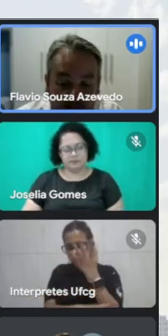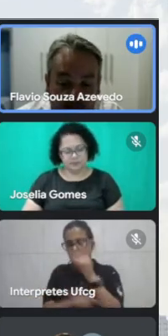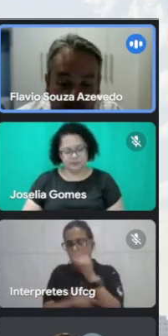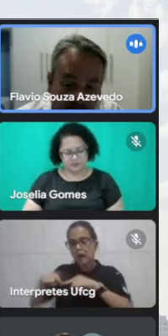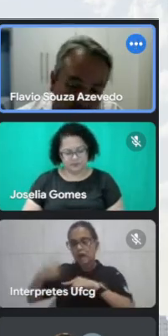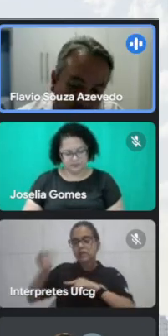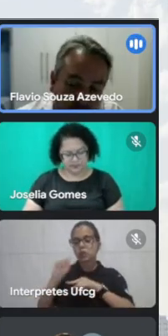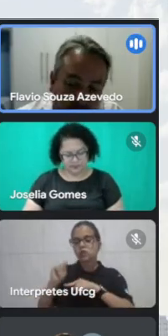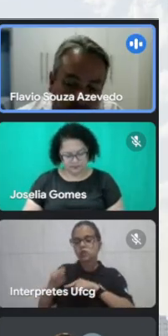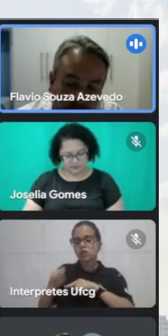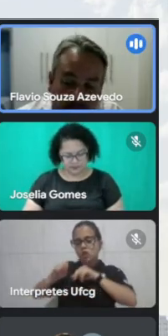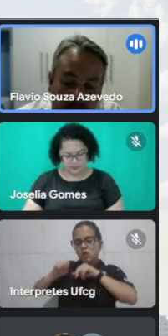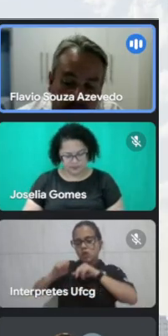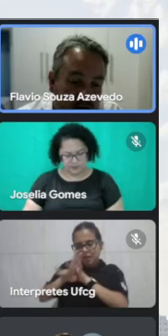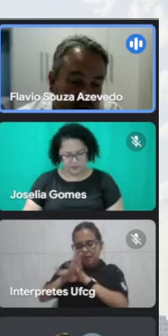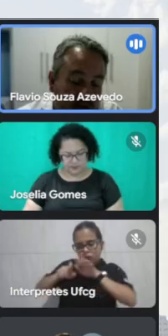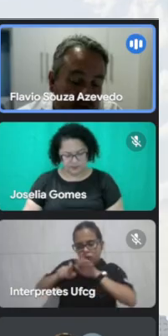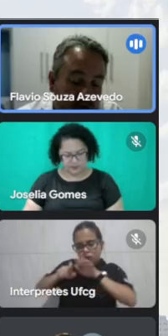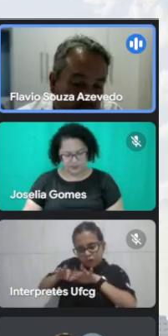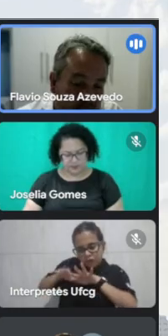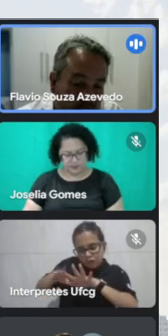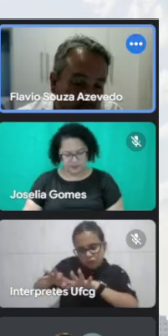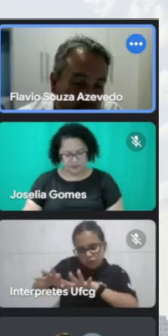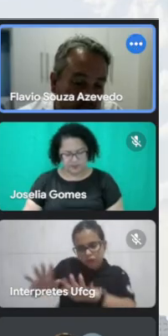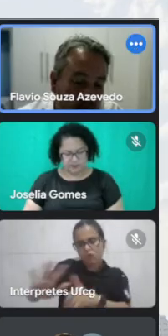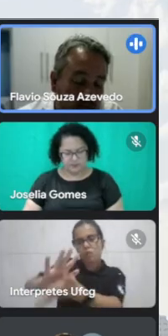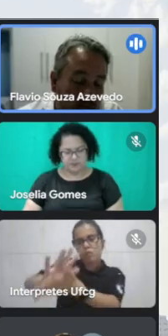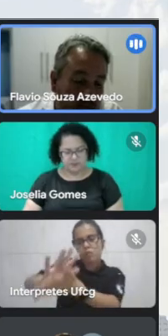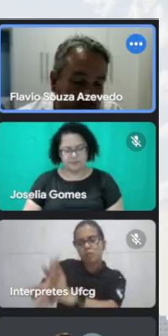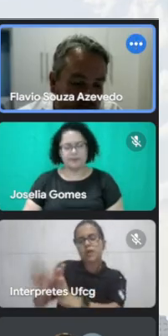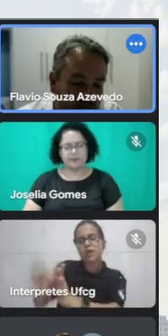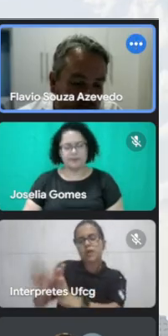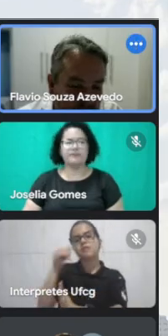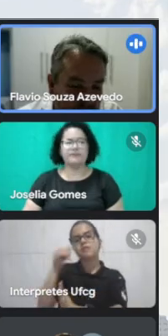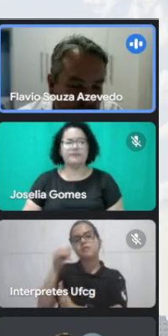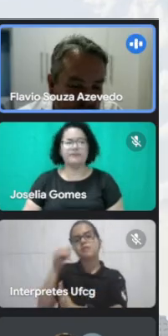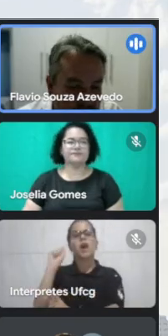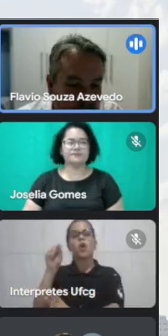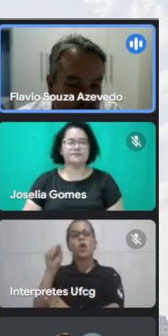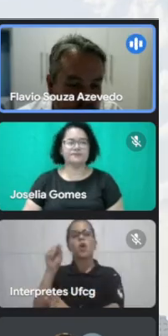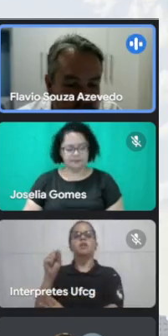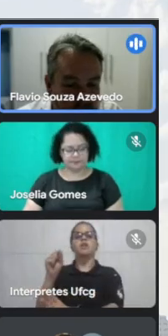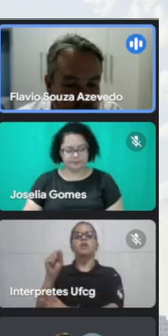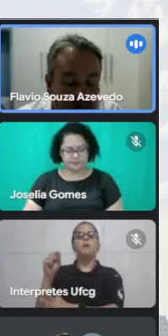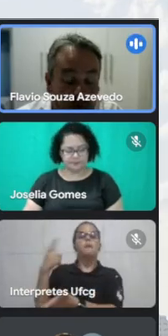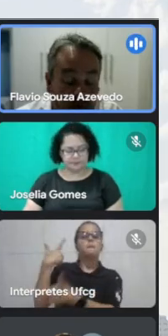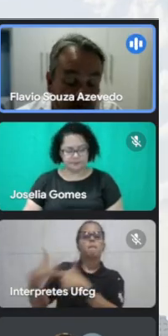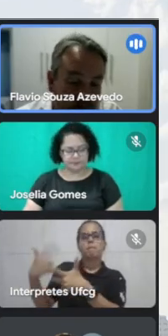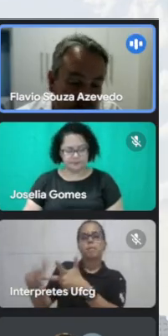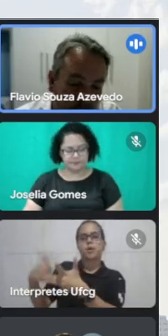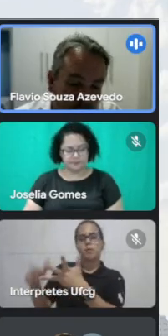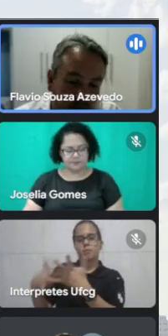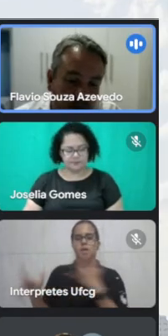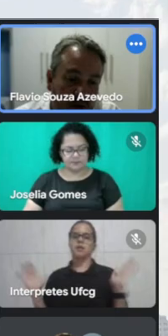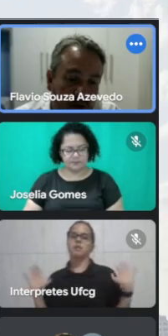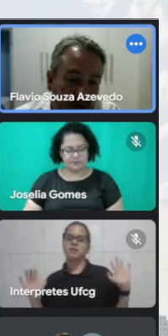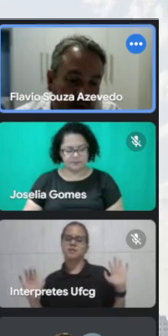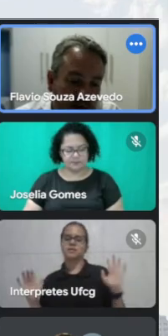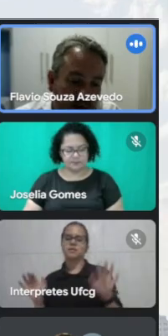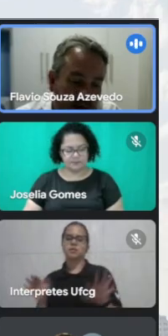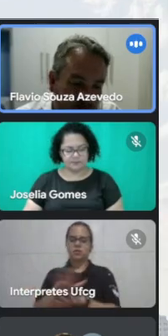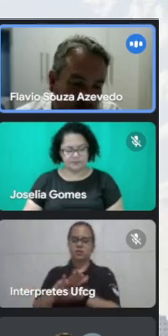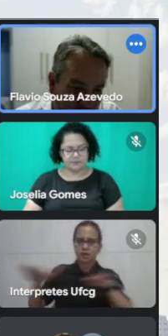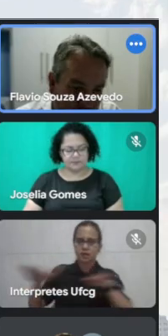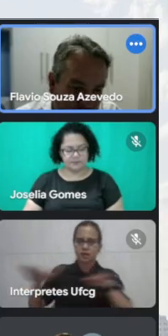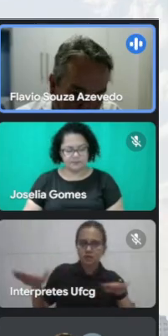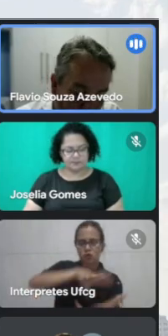e biodisponibilidade dos contaminantes no solo através das raízes. Então, processos físicos ou químicos, ou até físico ou químico,